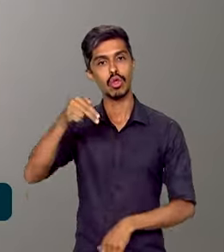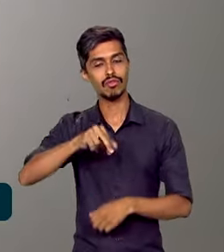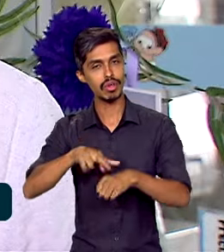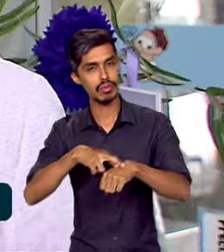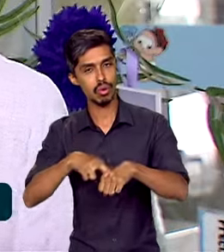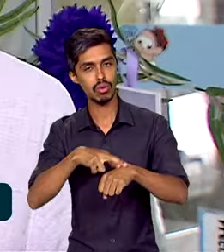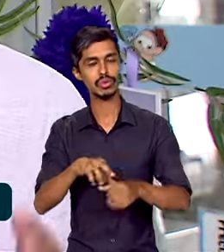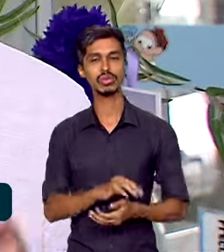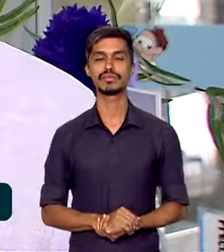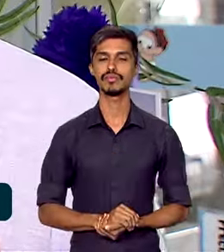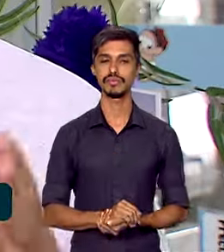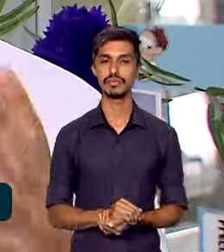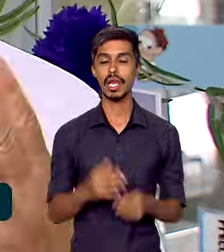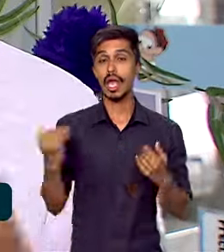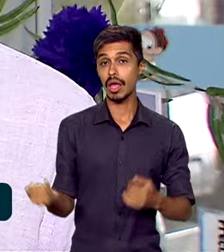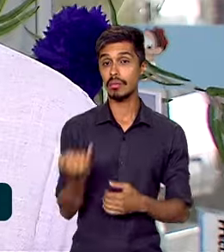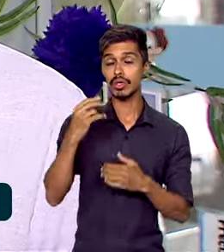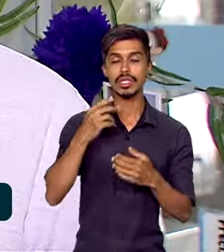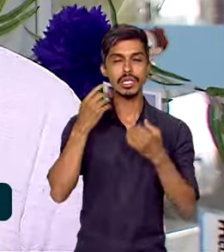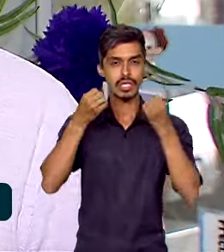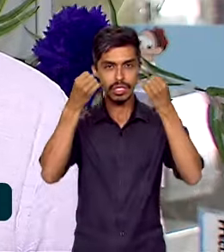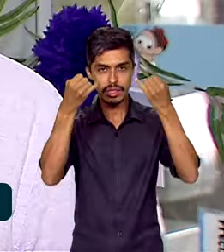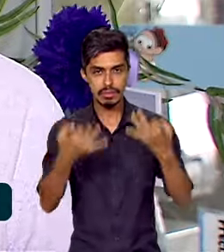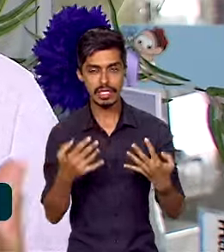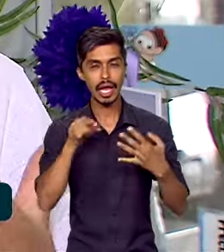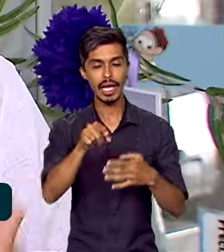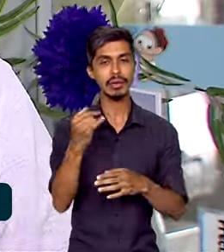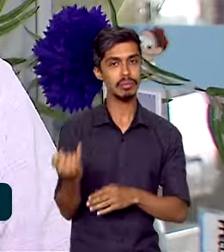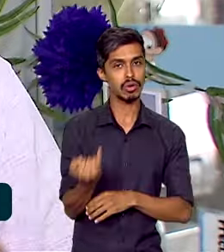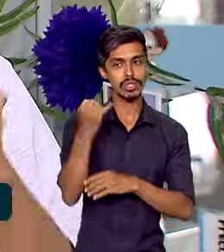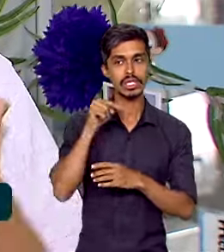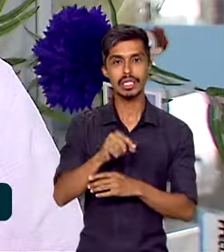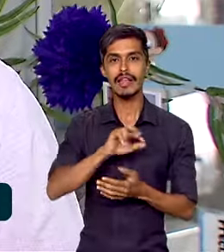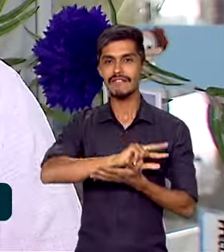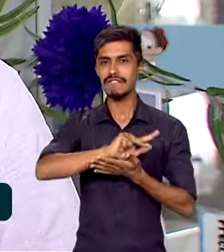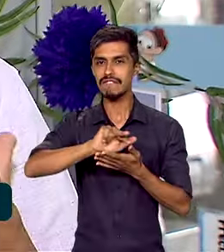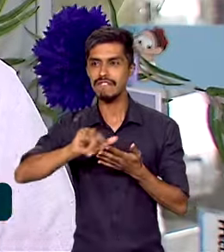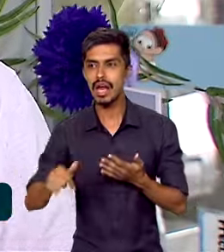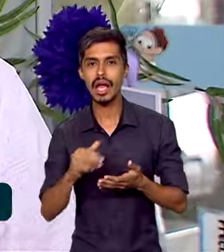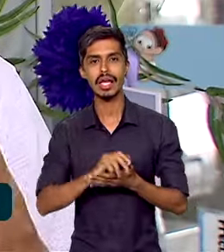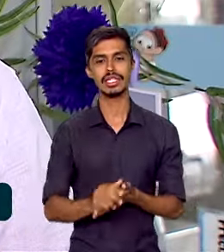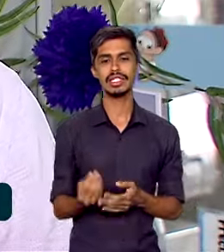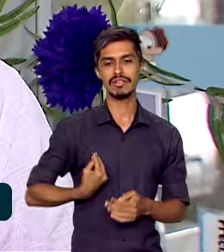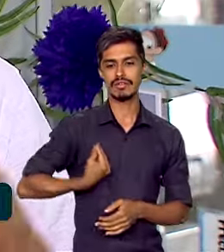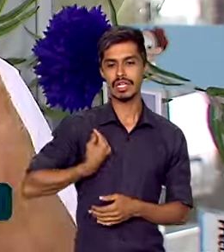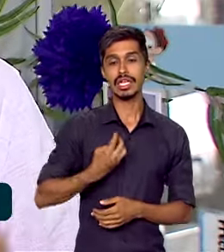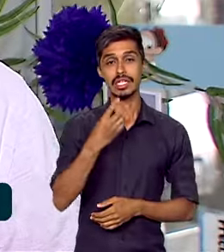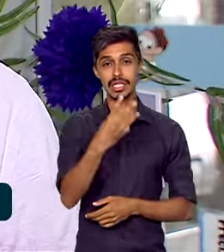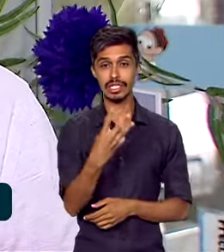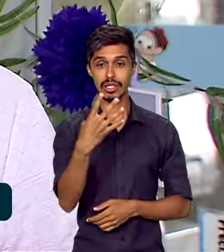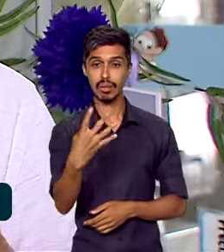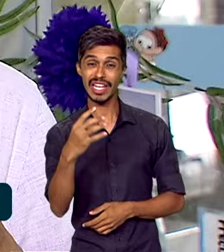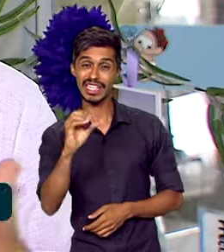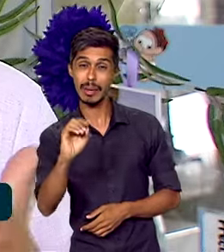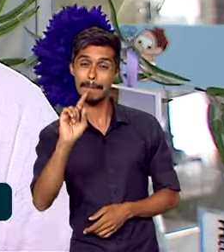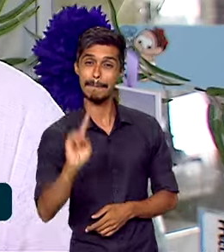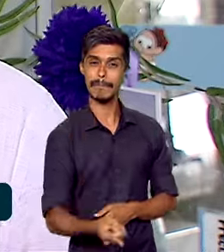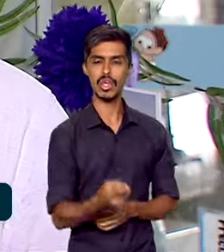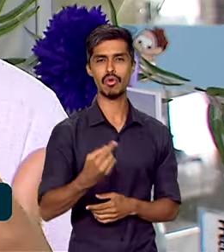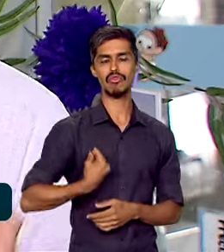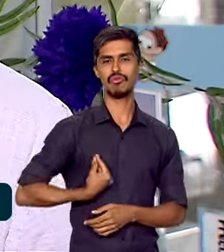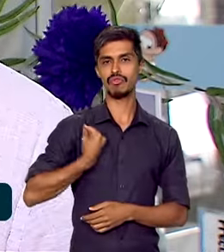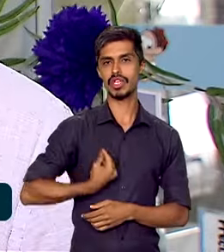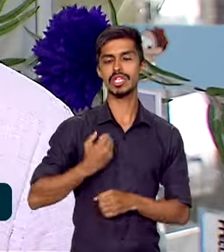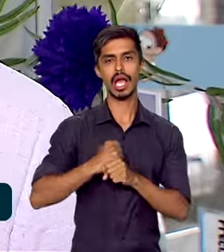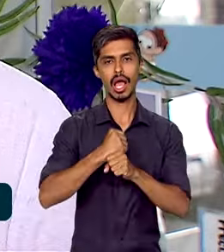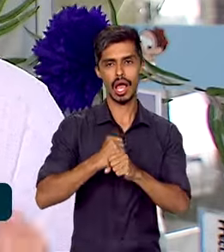roxo importantíssimo chamar a atenção para esses milhares de vidas 340.000 vidas